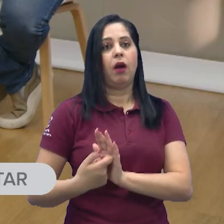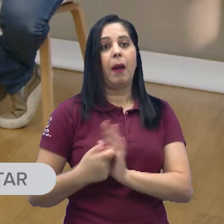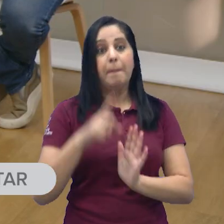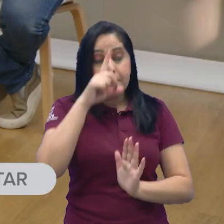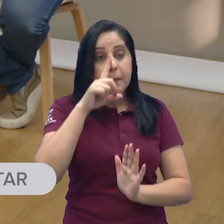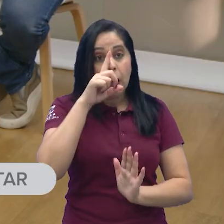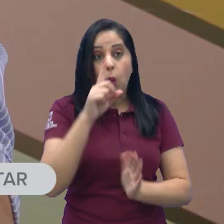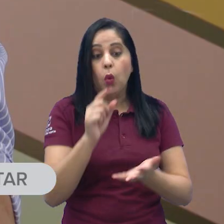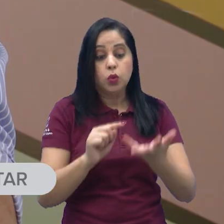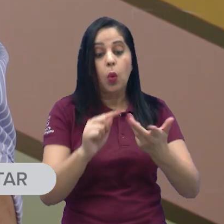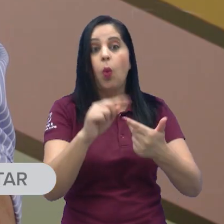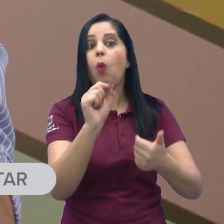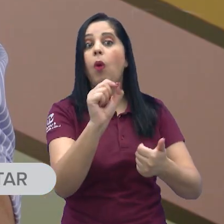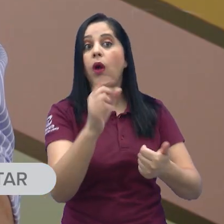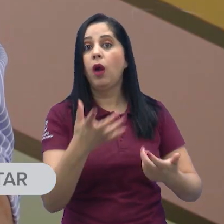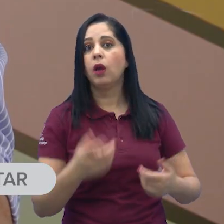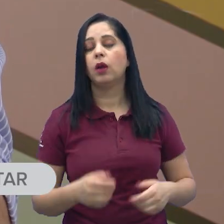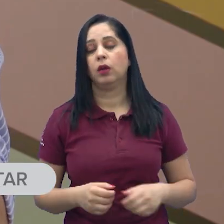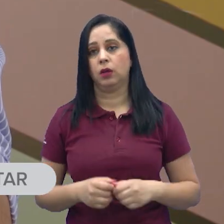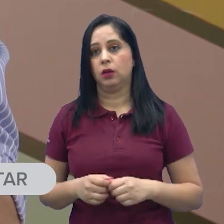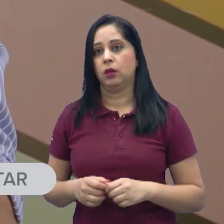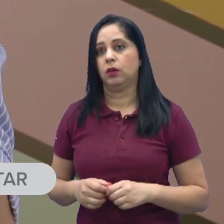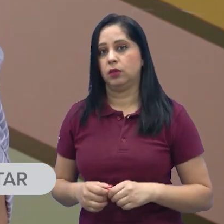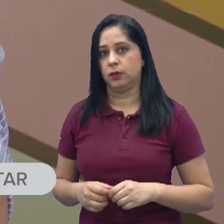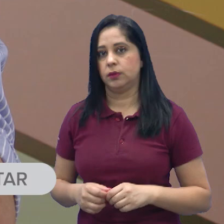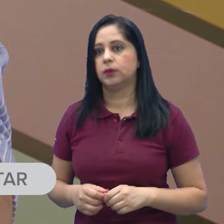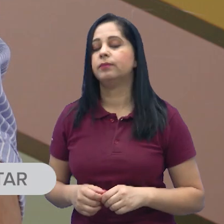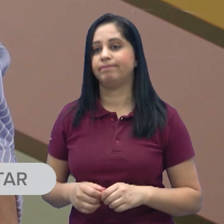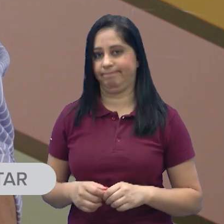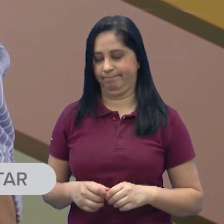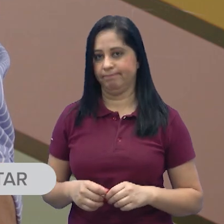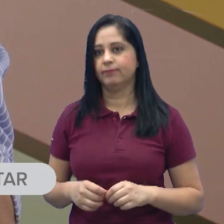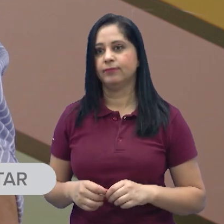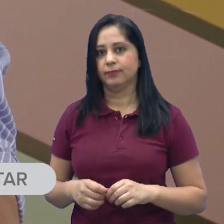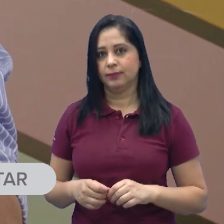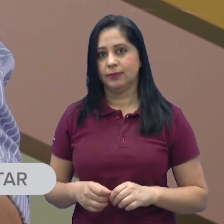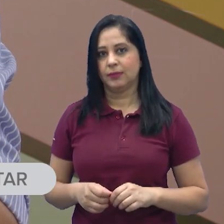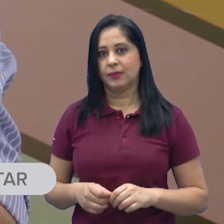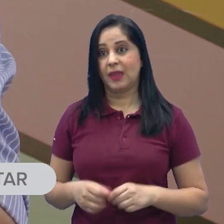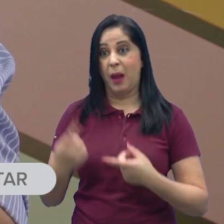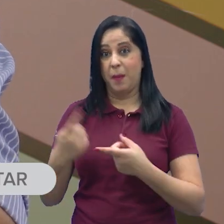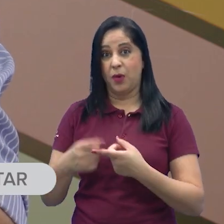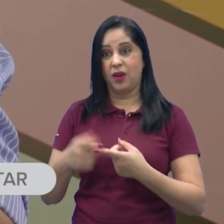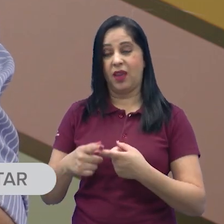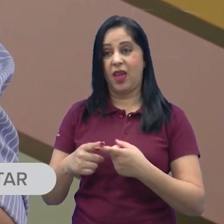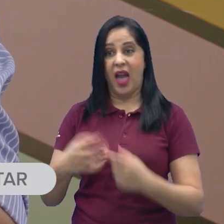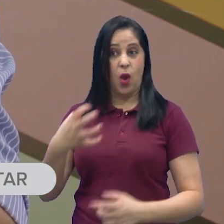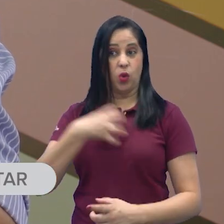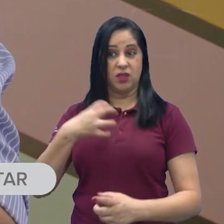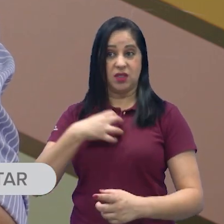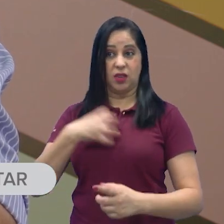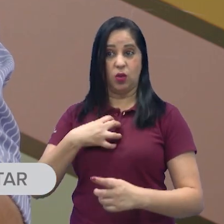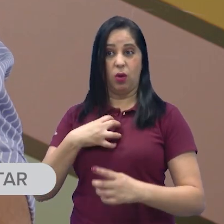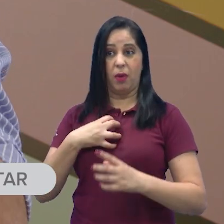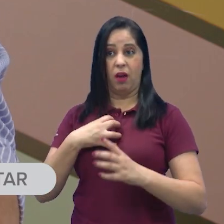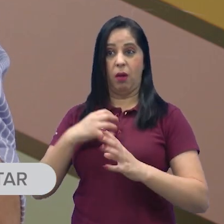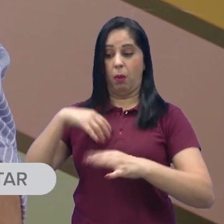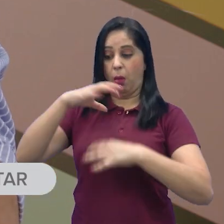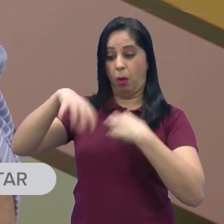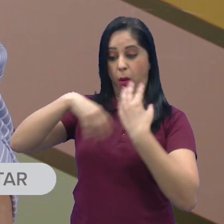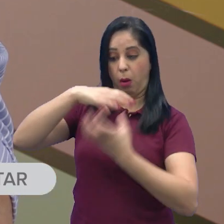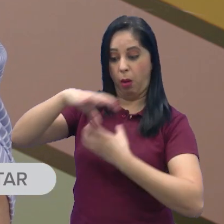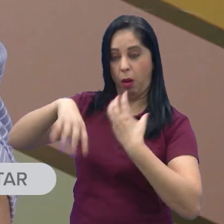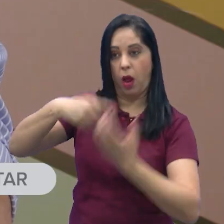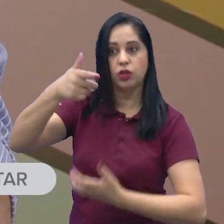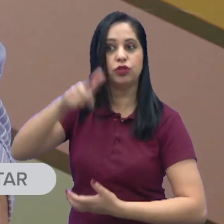pois eu imagino. Porque é muito comum voltar todos os sintomas. Então, o remédio